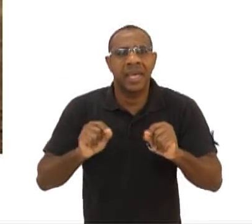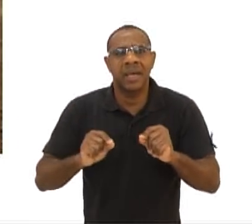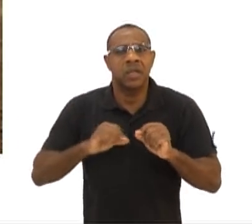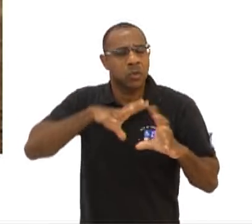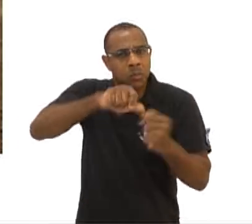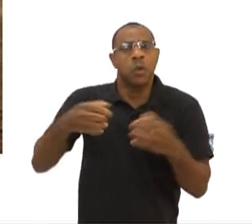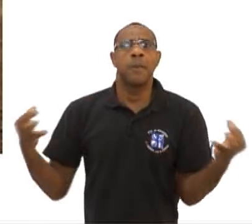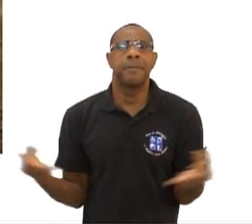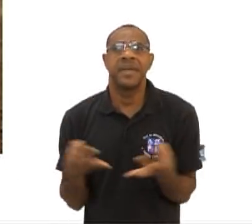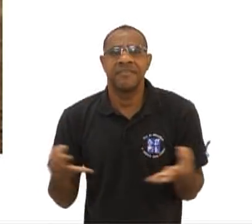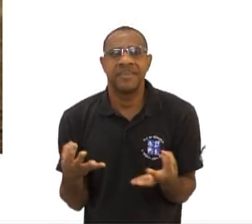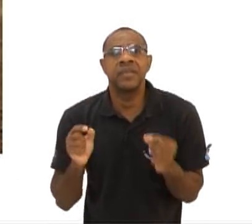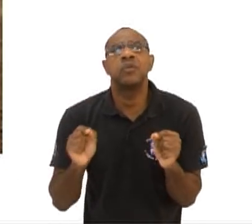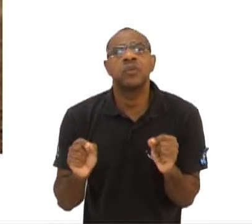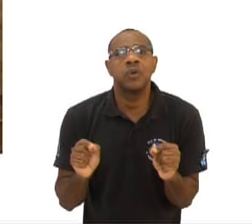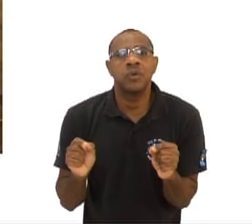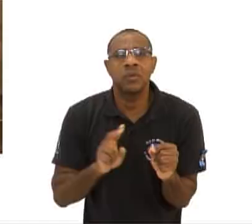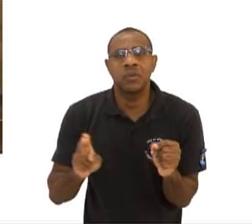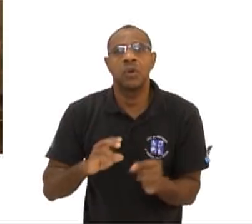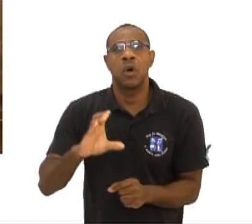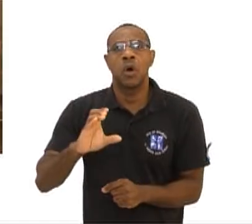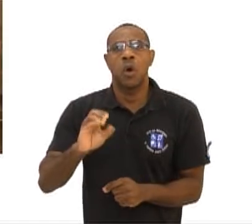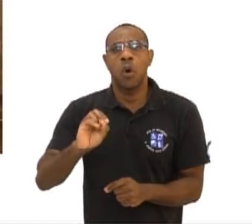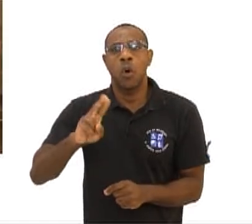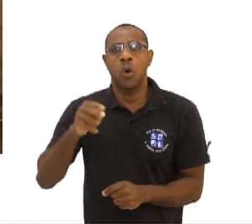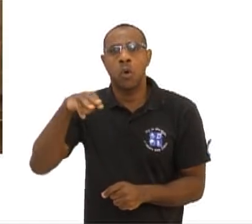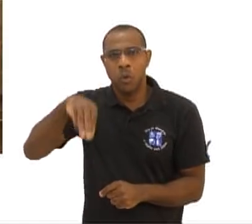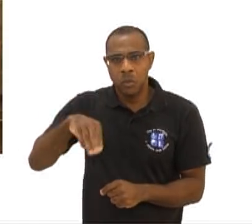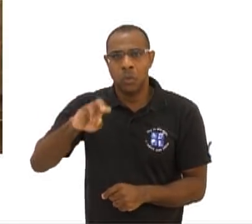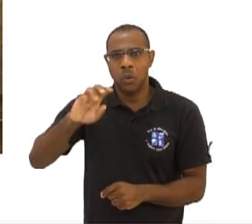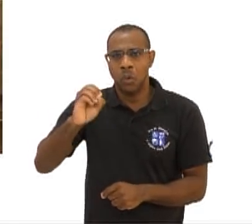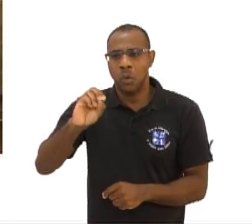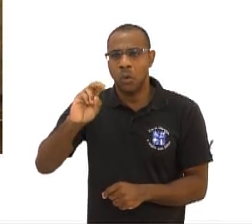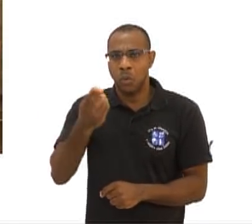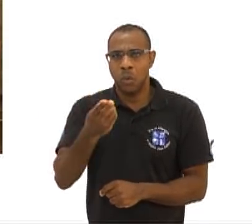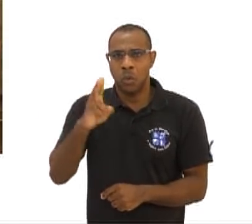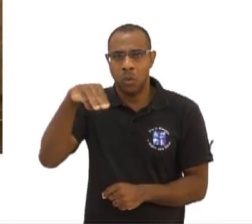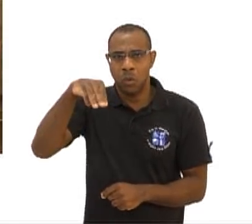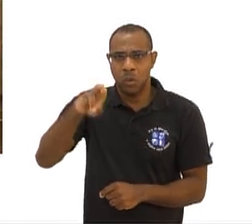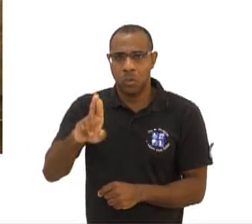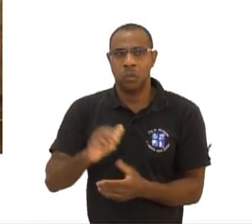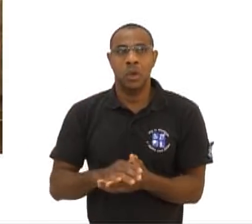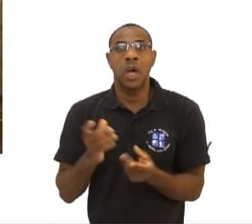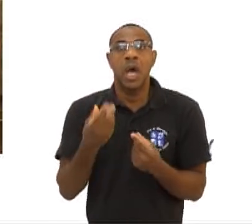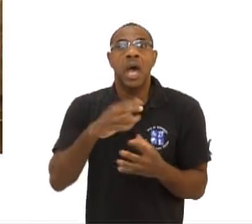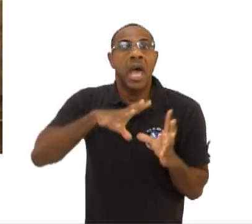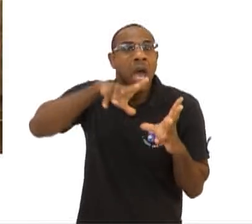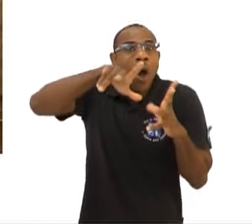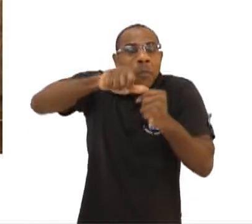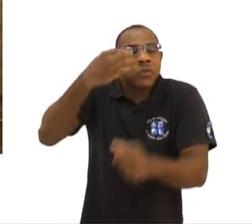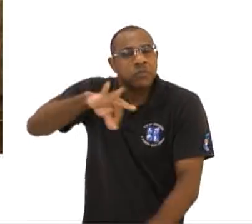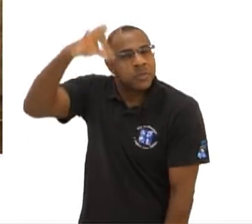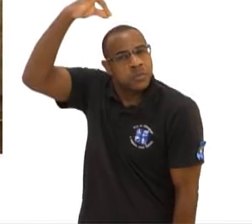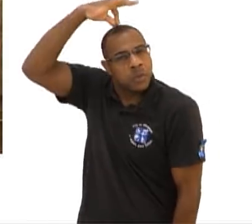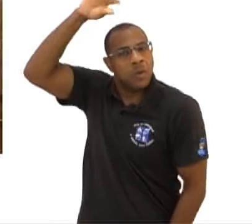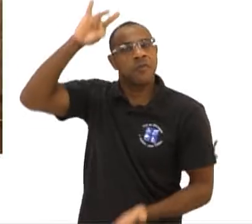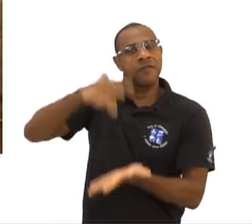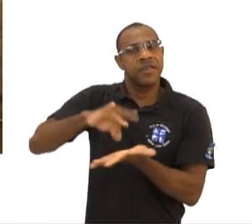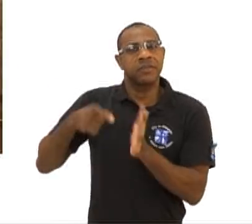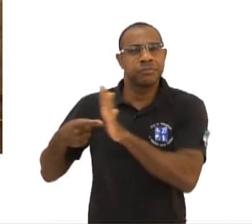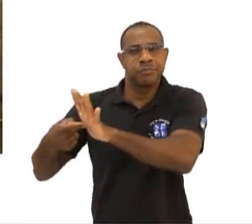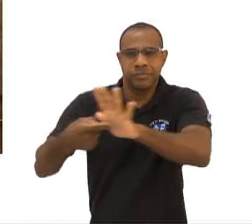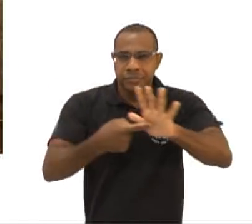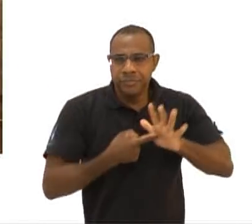mundo perfeito chamado Orum. Porém, entre Orum, que é o mundo espiritual da verdade, e o